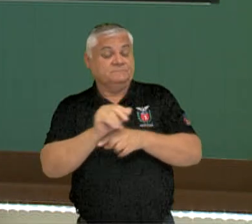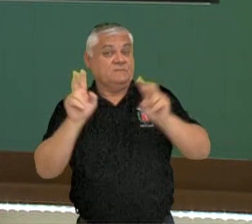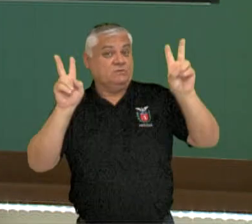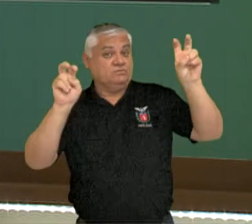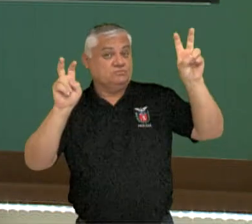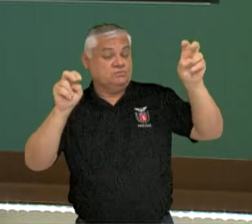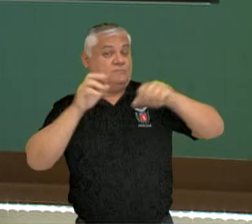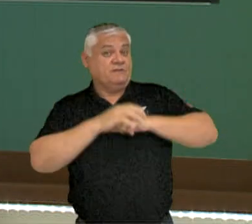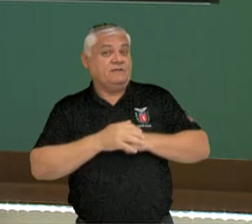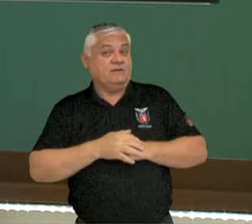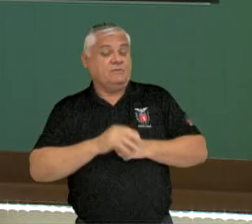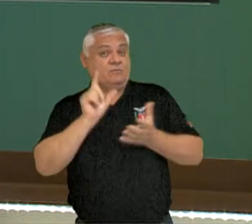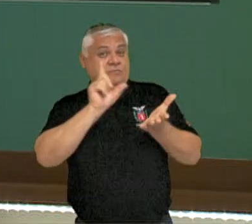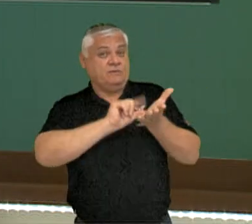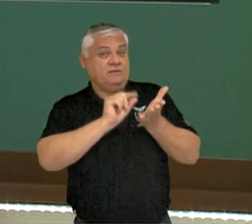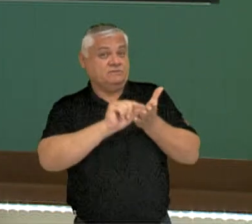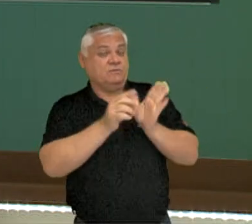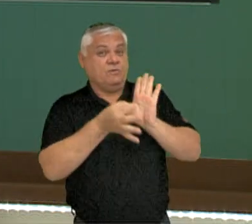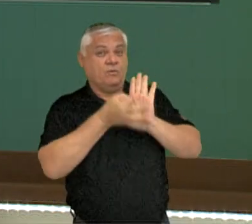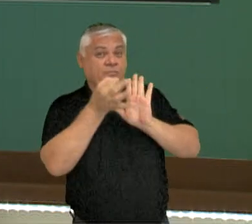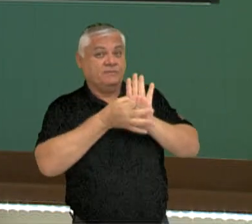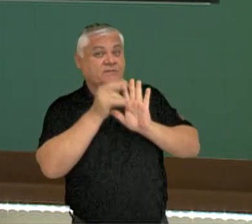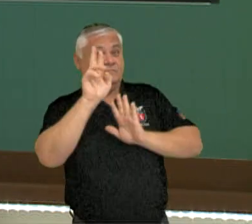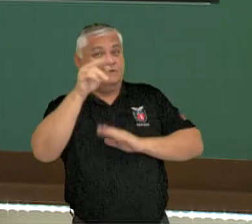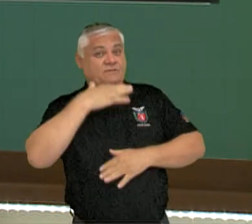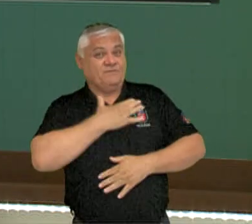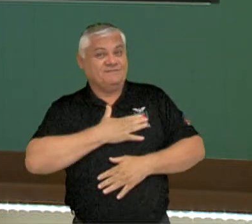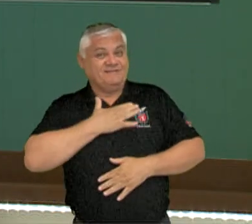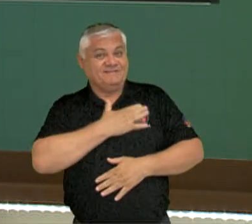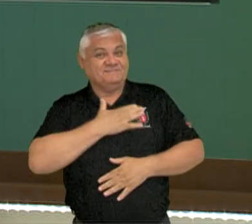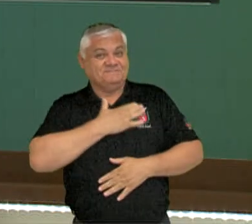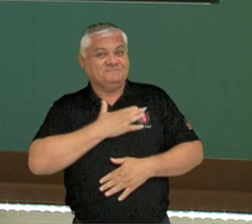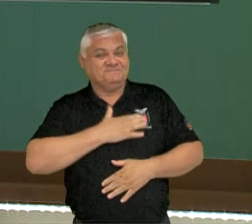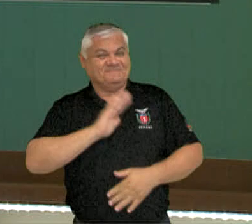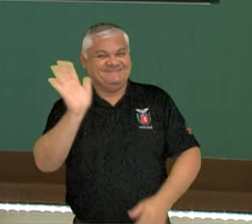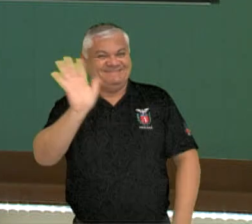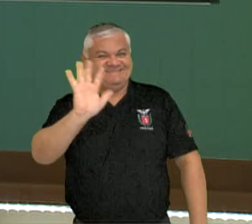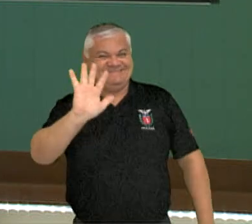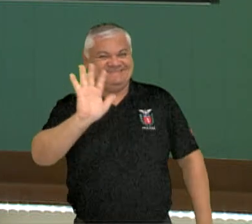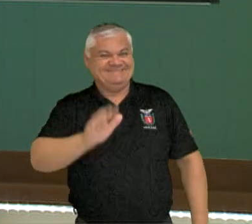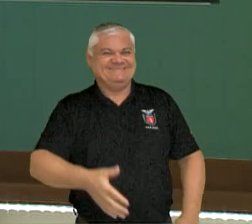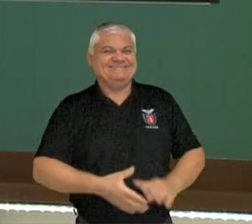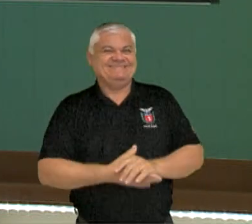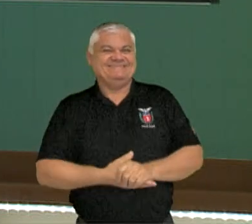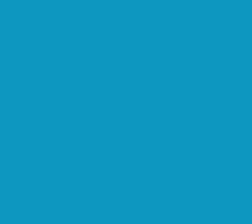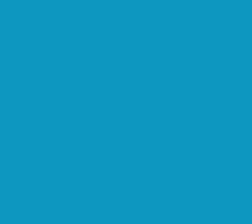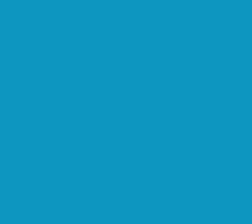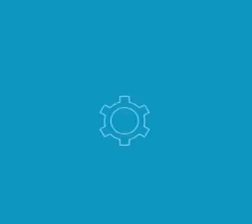falamos sobre o artigo de opinião. Espero que vocês tenham gostado. Até breve.